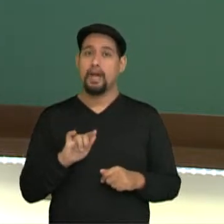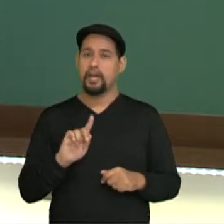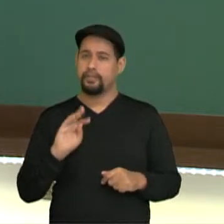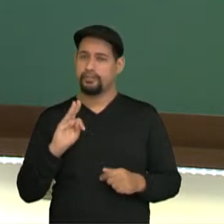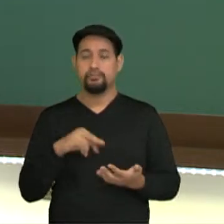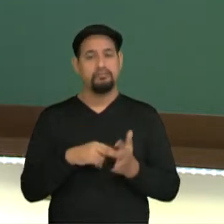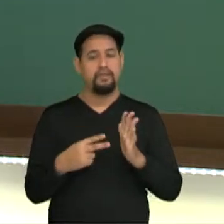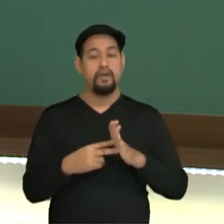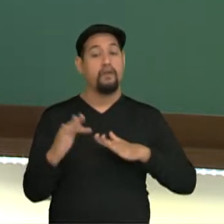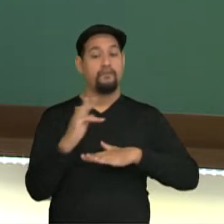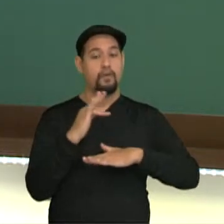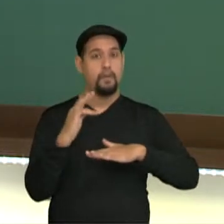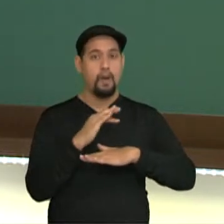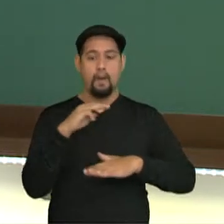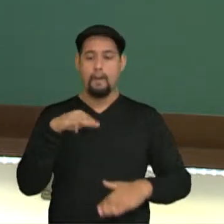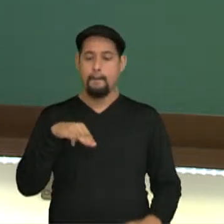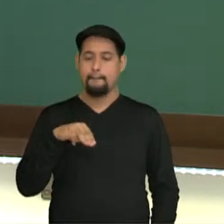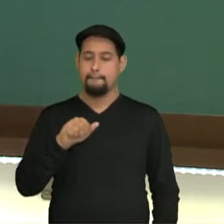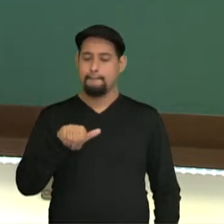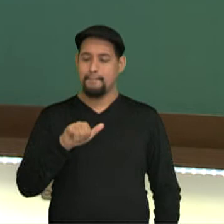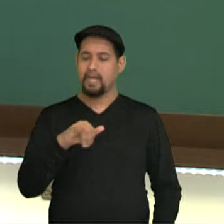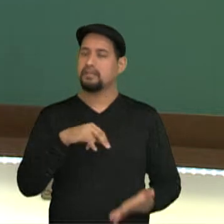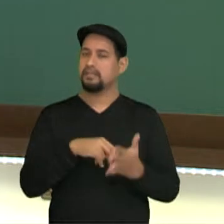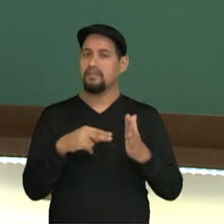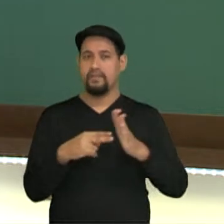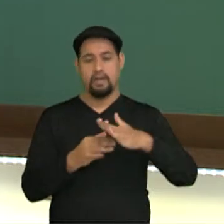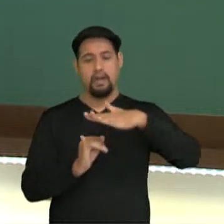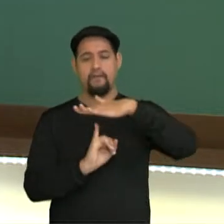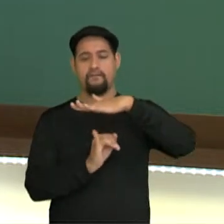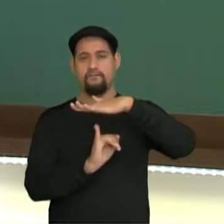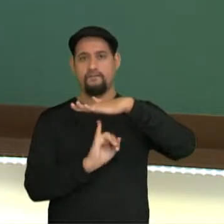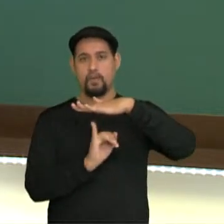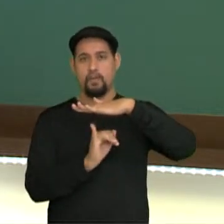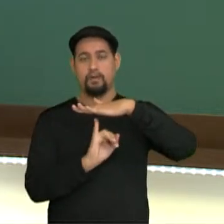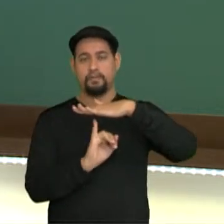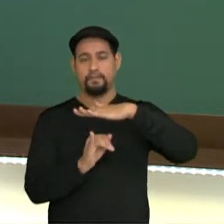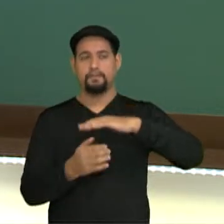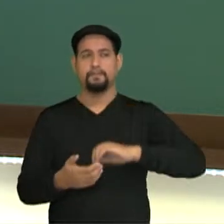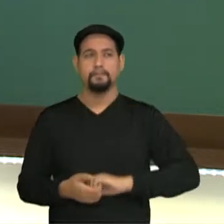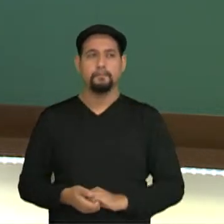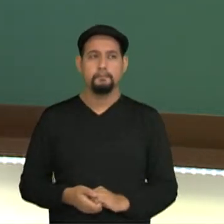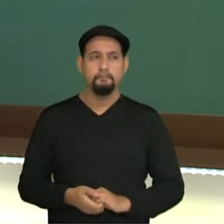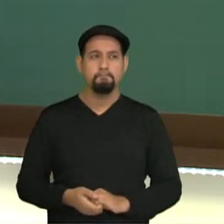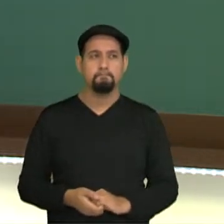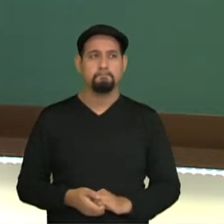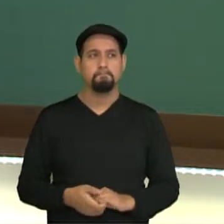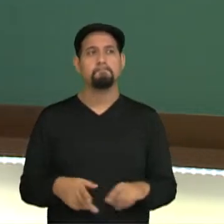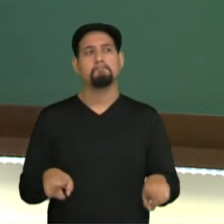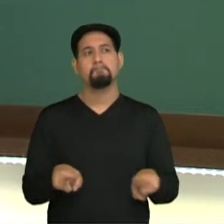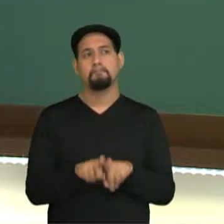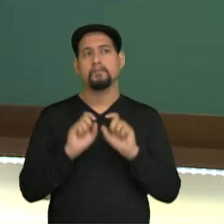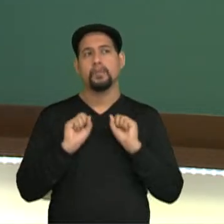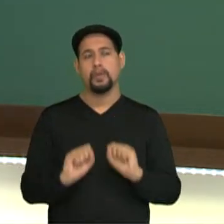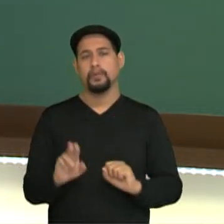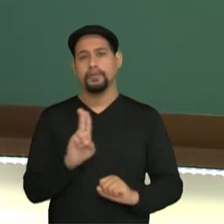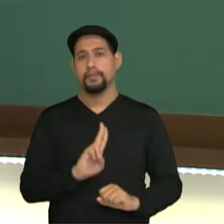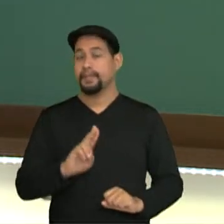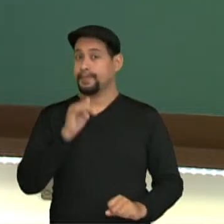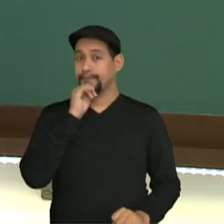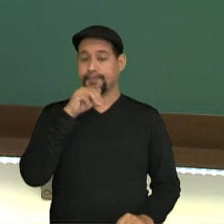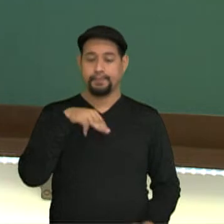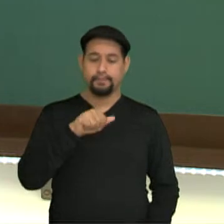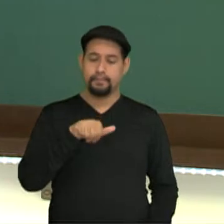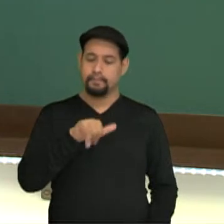Se torna mais formal. E o may not, ou talvez não, Também podemos utilizar may